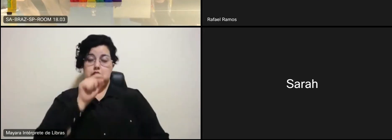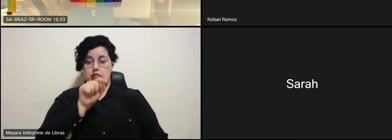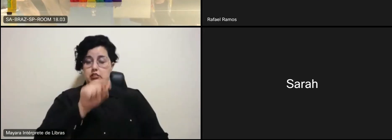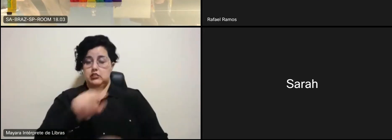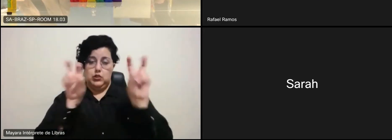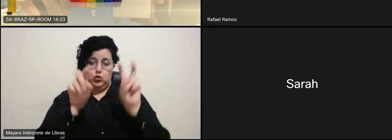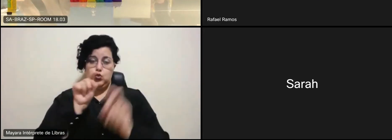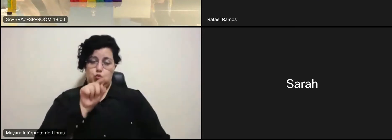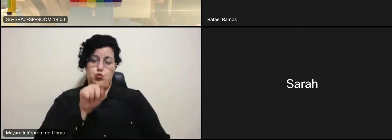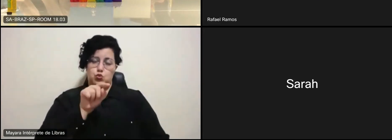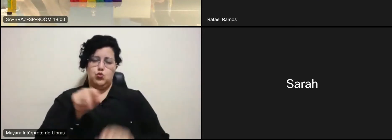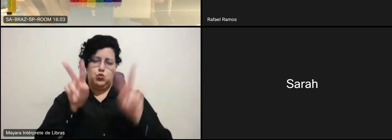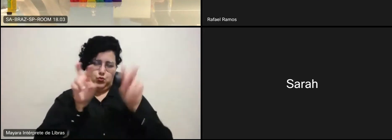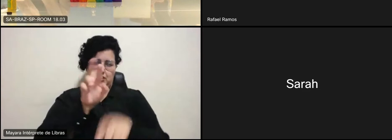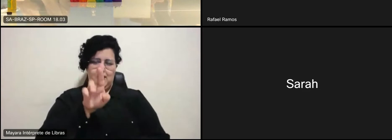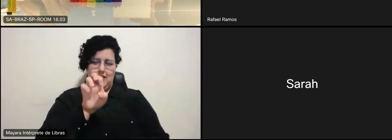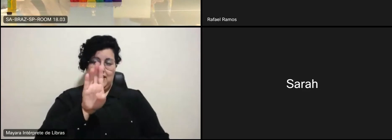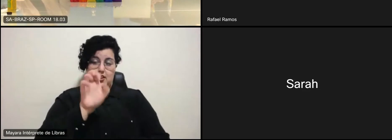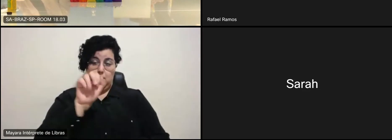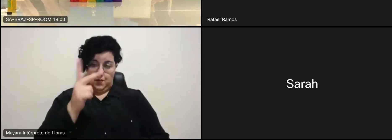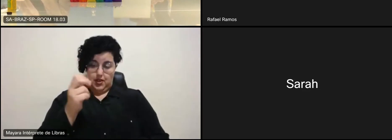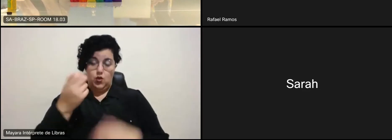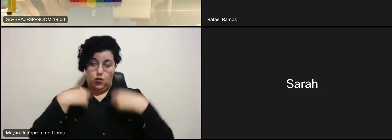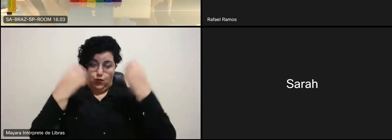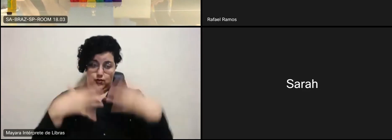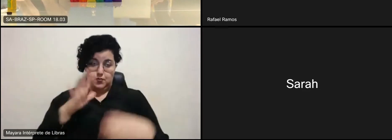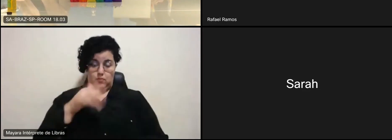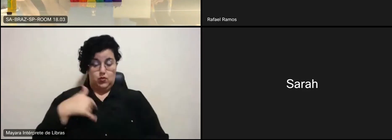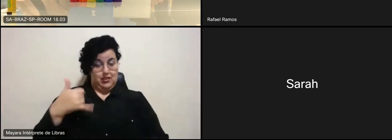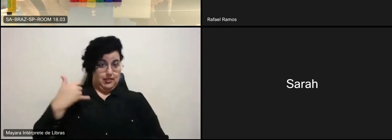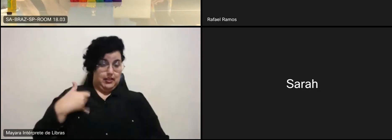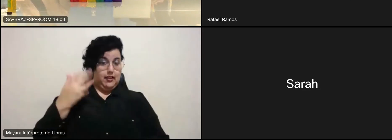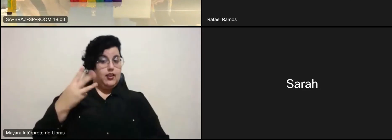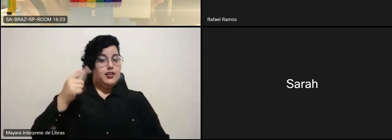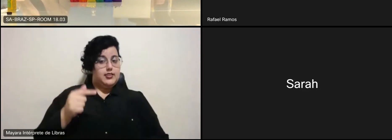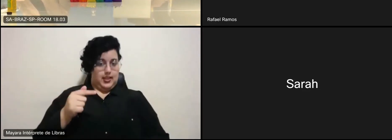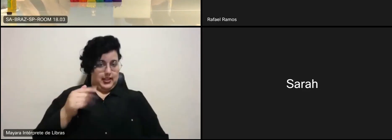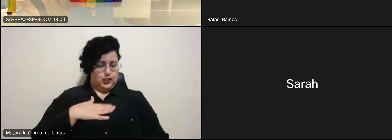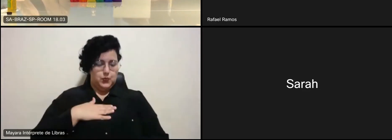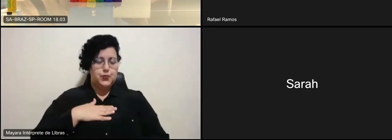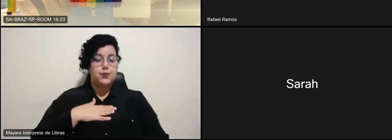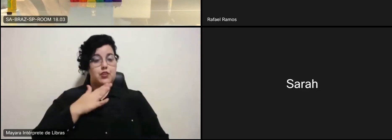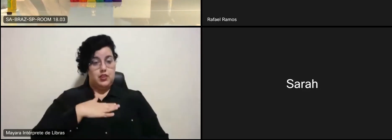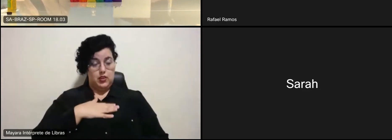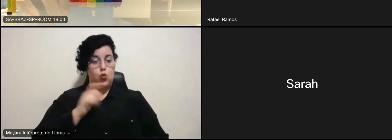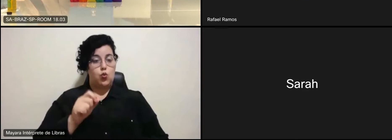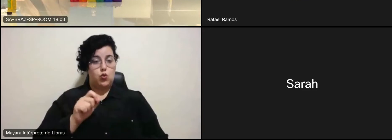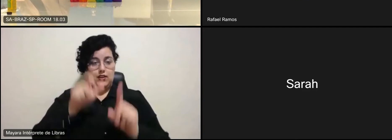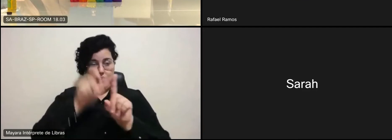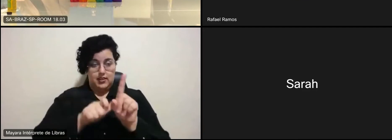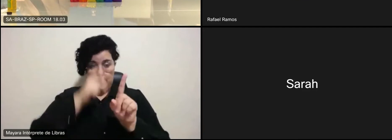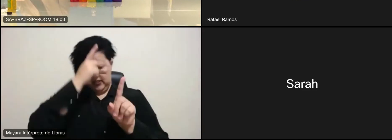comportamento de rebanho, eu preciso citar, né? Eu, Fabiano, tenho 37 anos, né? E é estimado que hoje uma pessoa